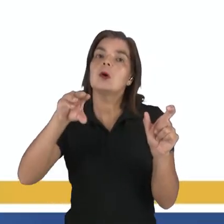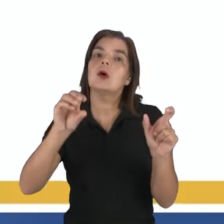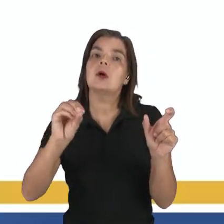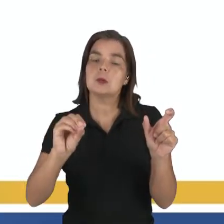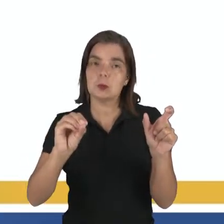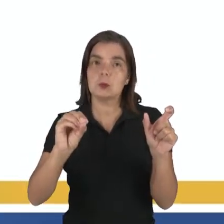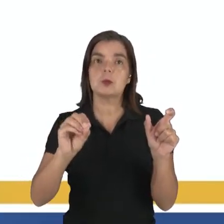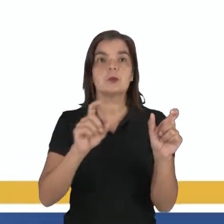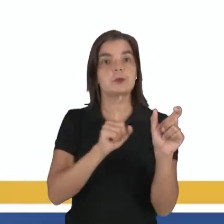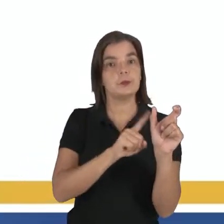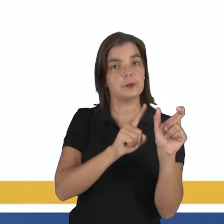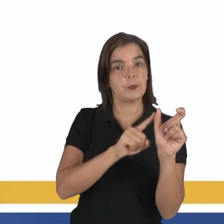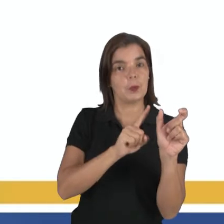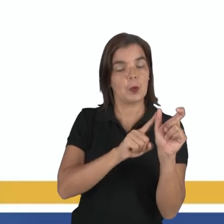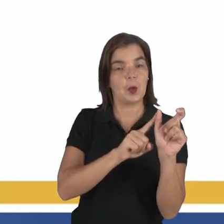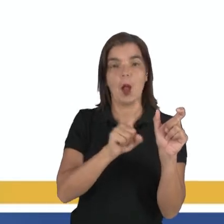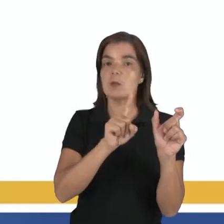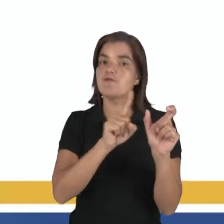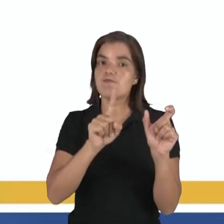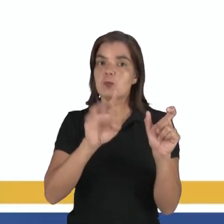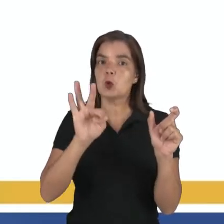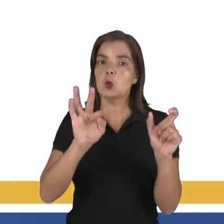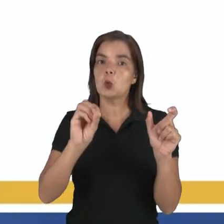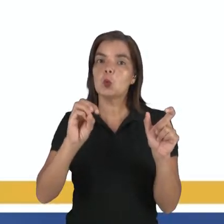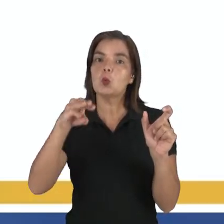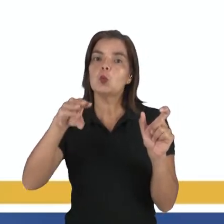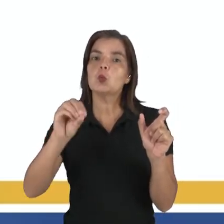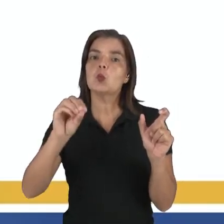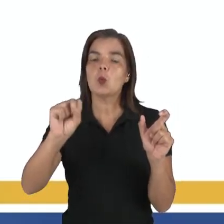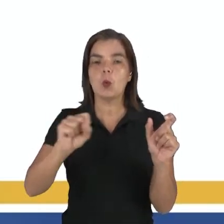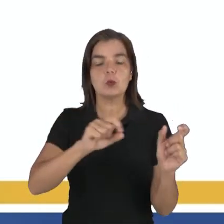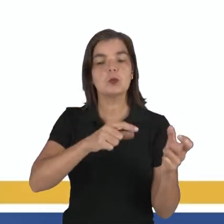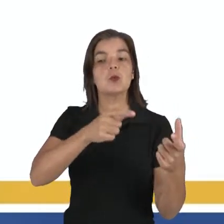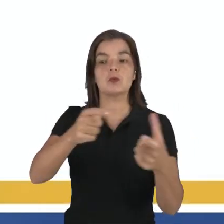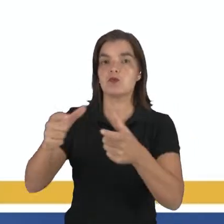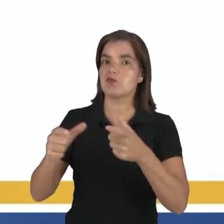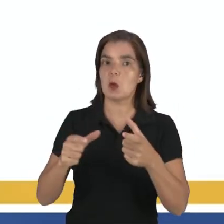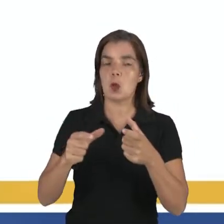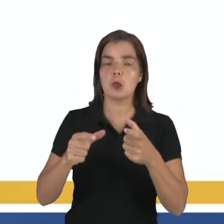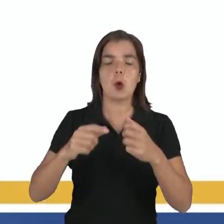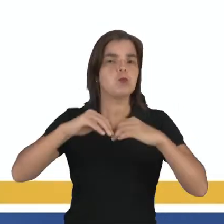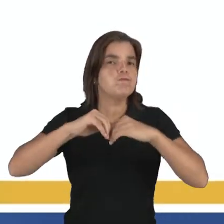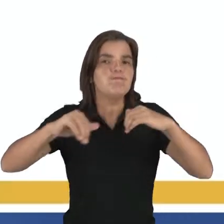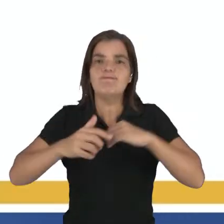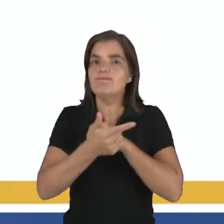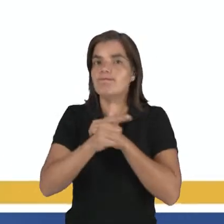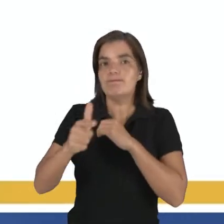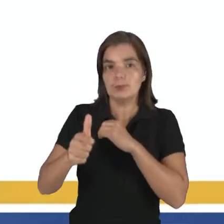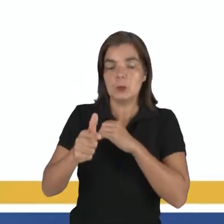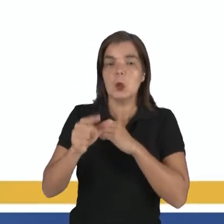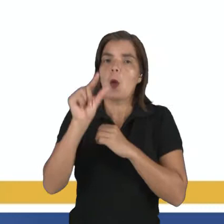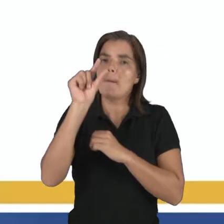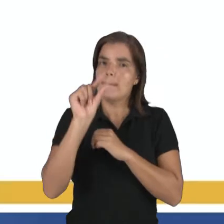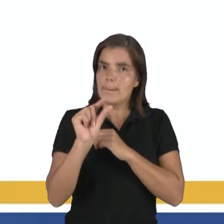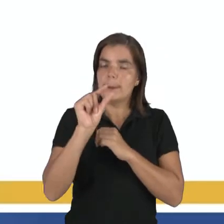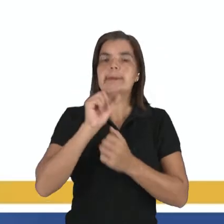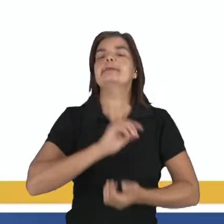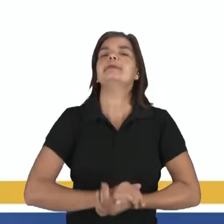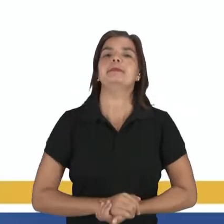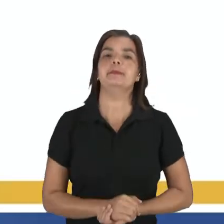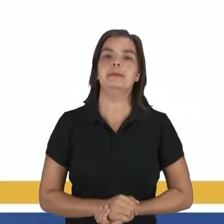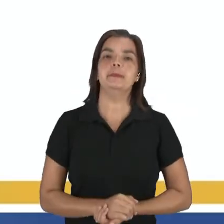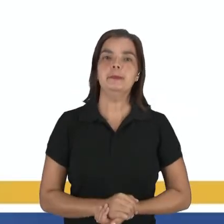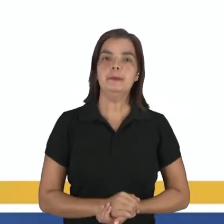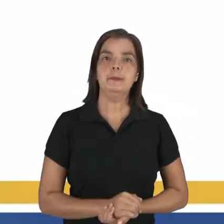significa a, prefixo não, e tomos partes. Então, não existe mais divisão nessa menor partícula,